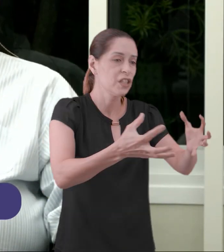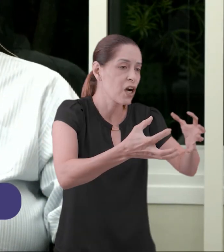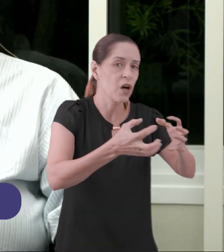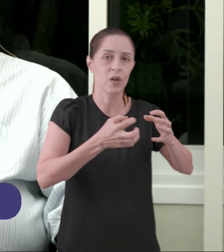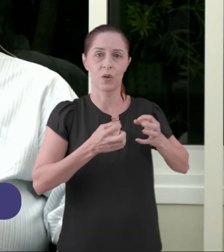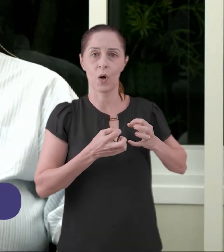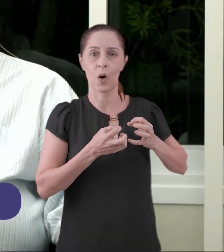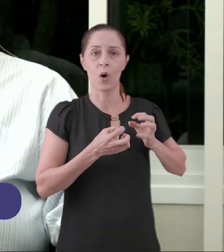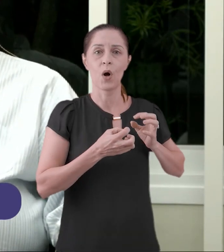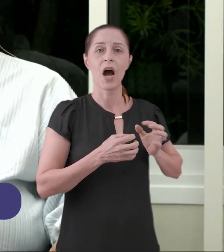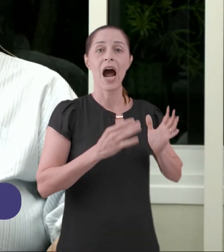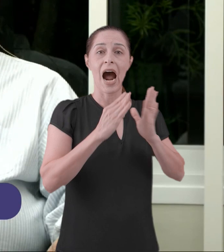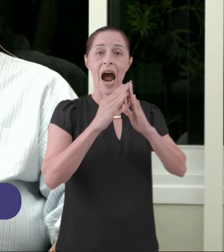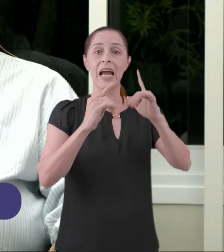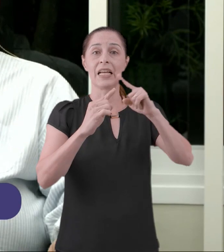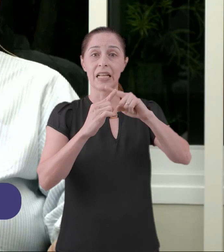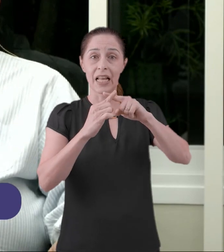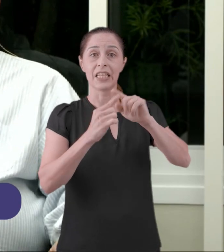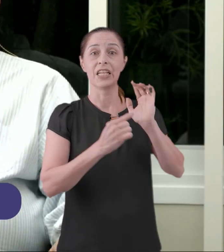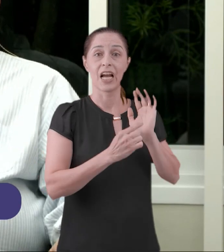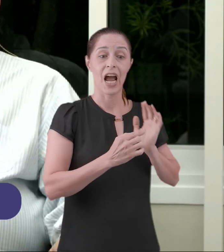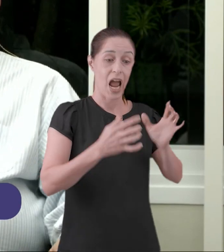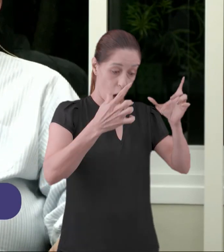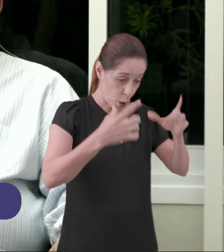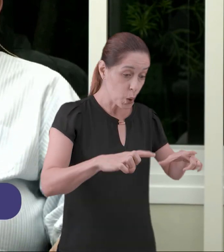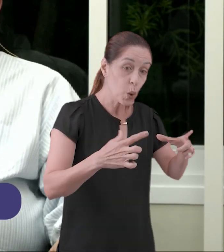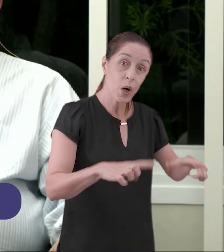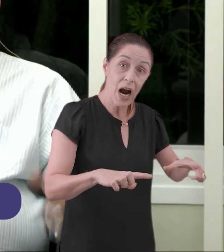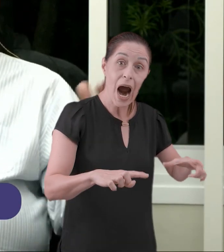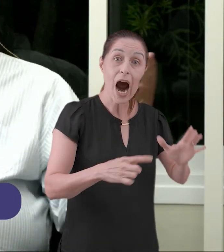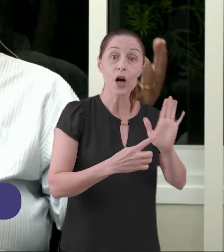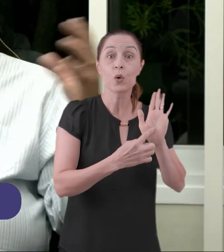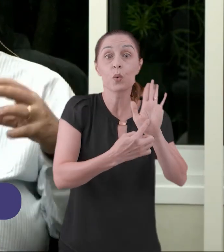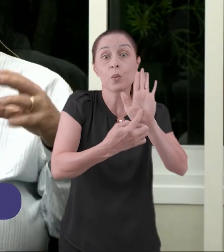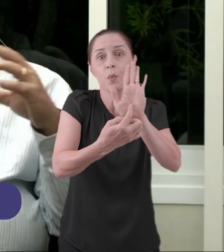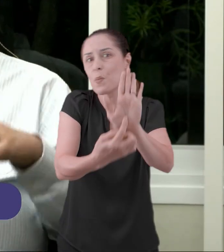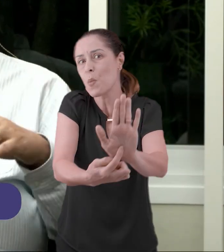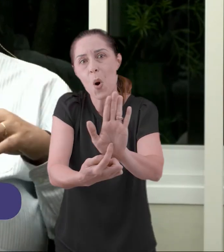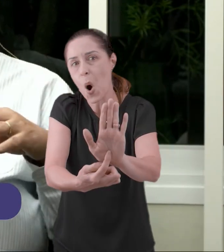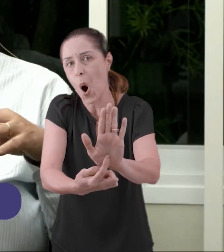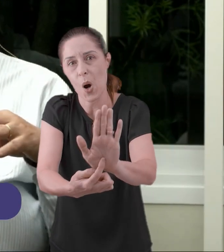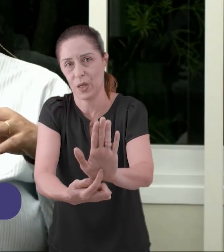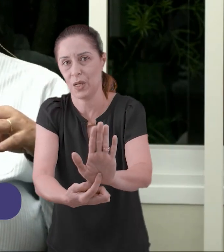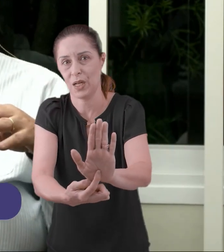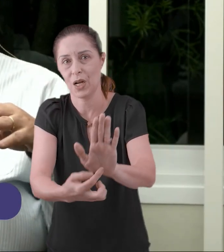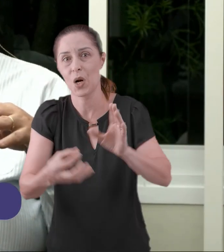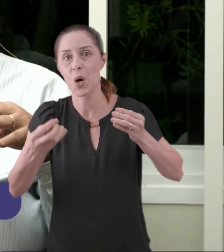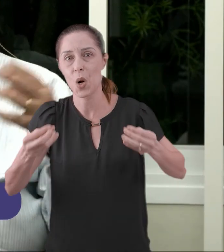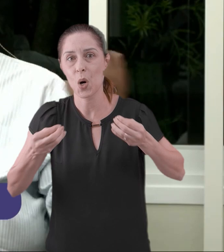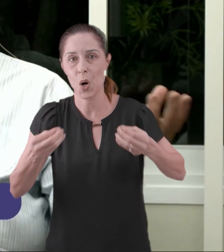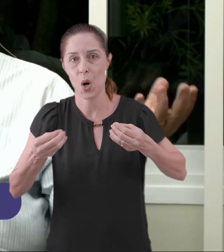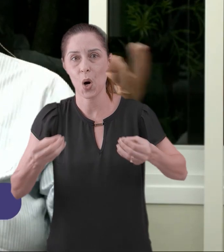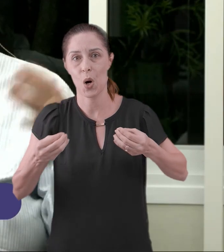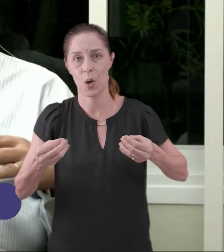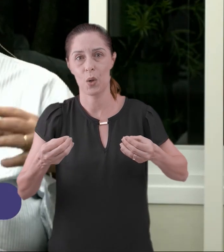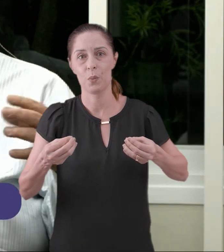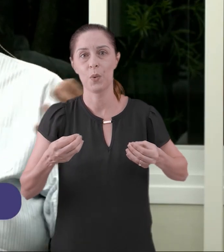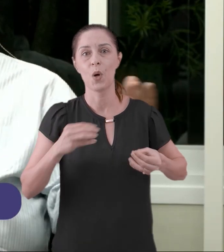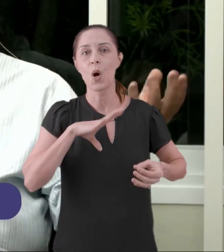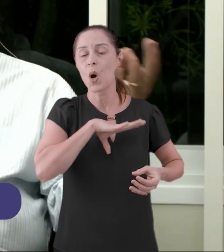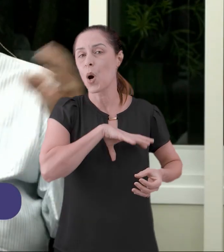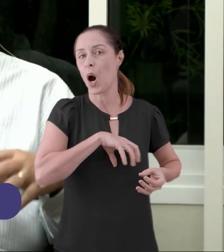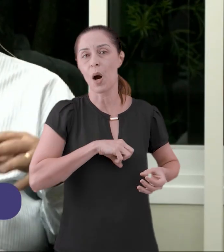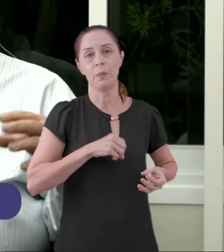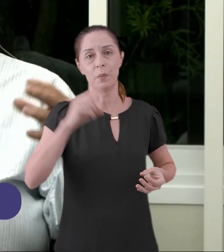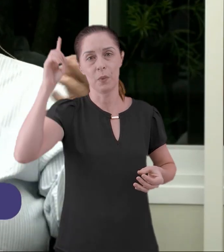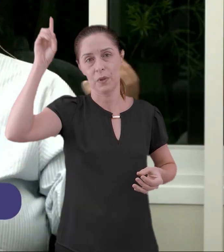se revela o amor de Deus. O mundo vai ver Cristo na igreja, como a igreja vive, como a